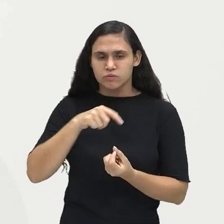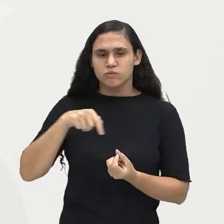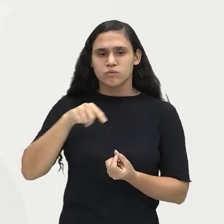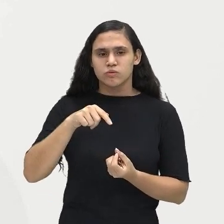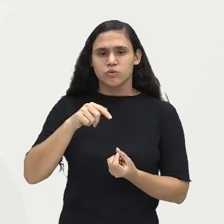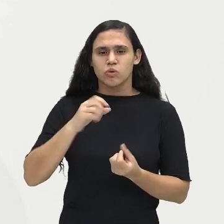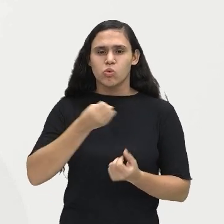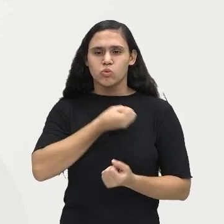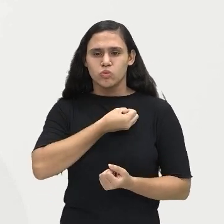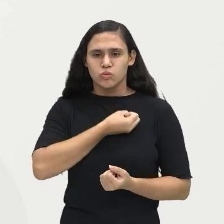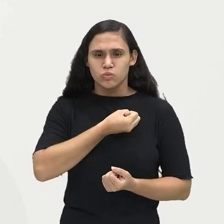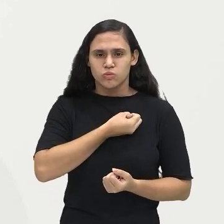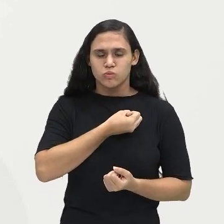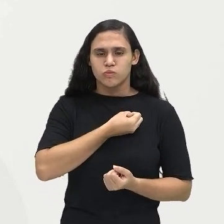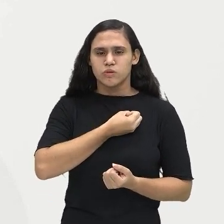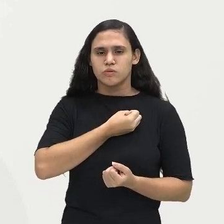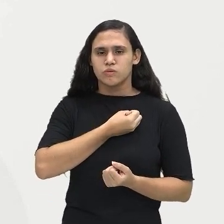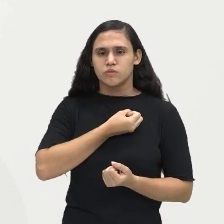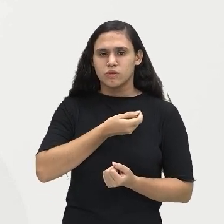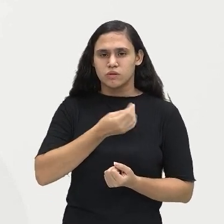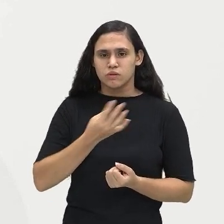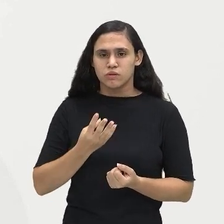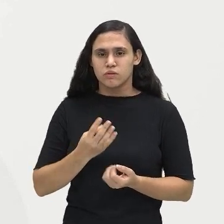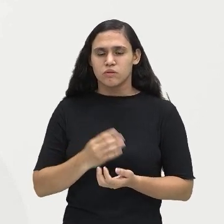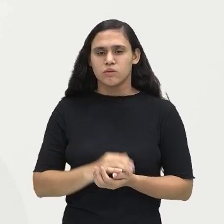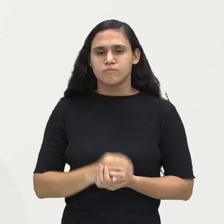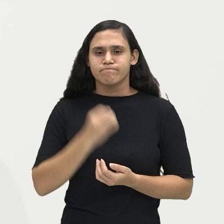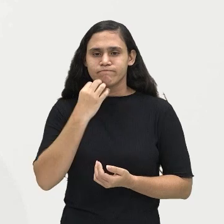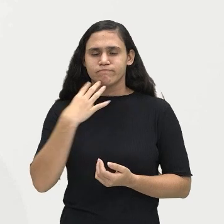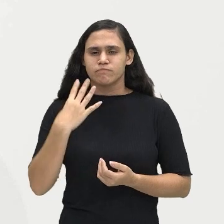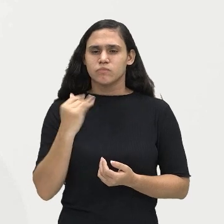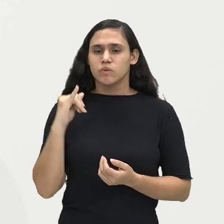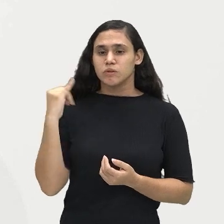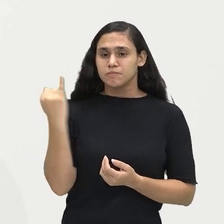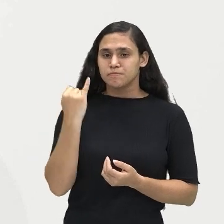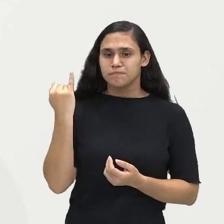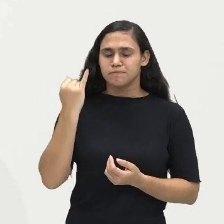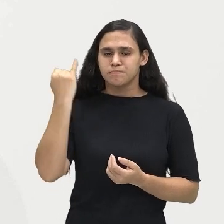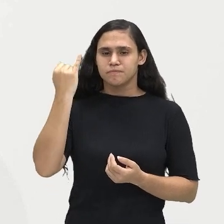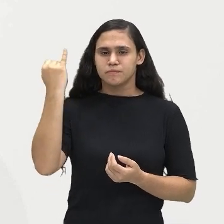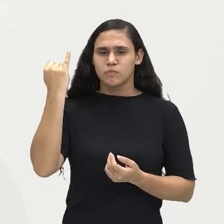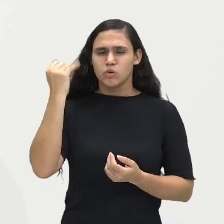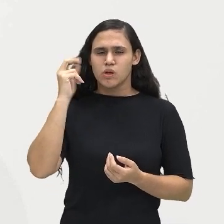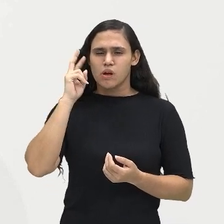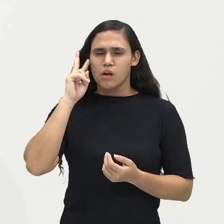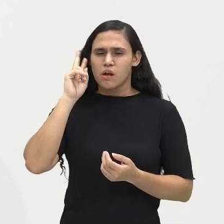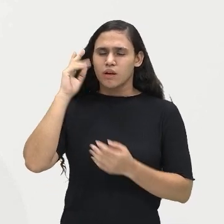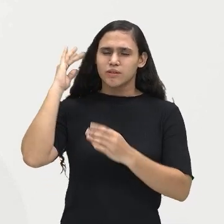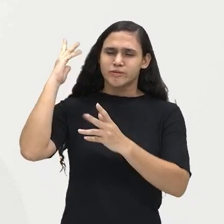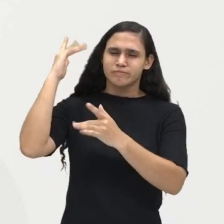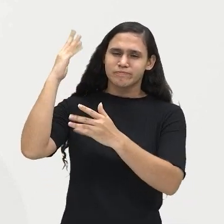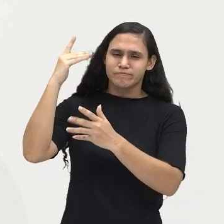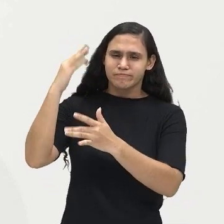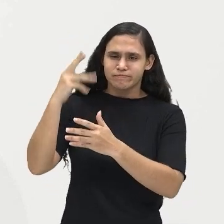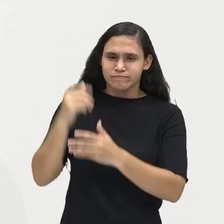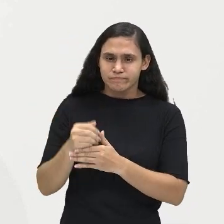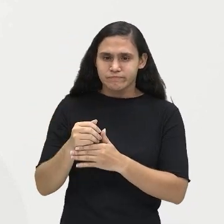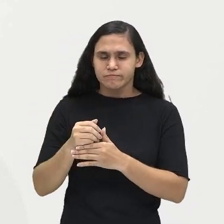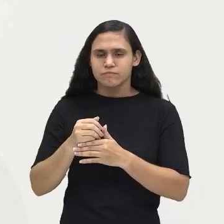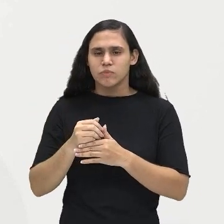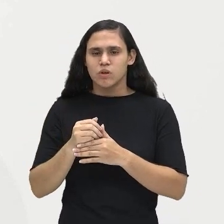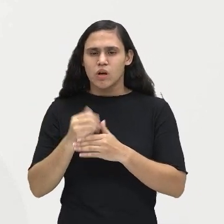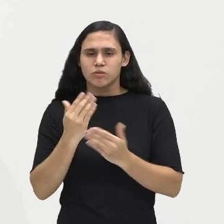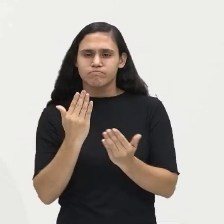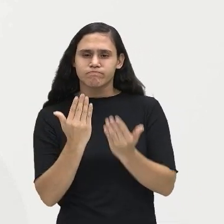conjunto dos números inteiros, é bom, é importante a gente relembrar a comparação